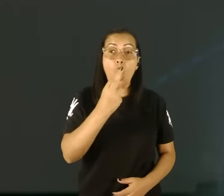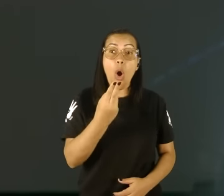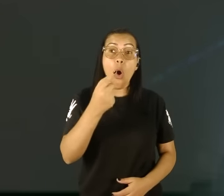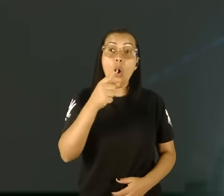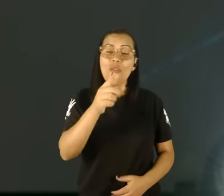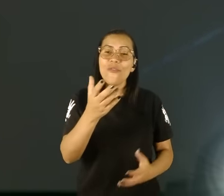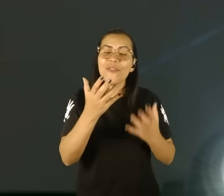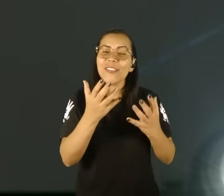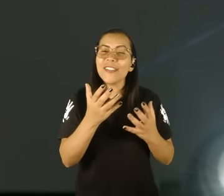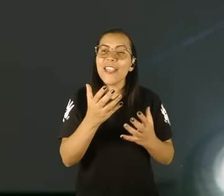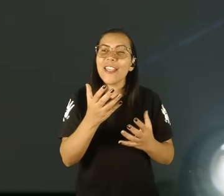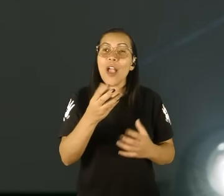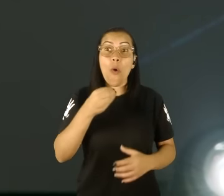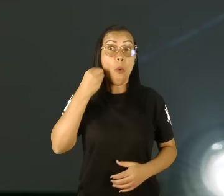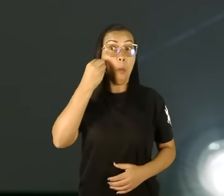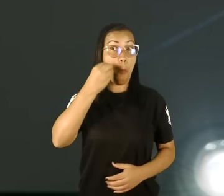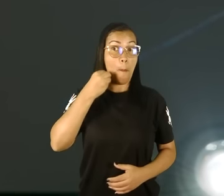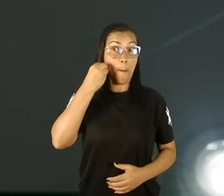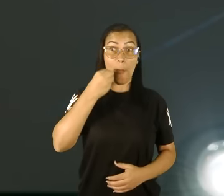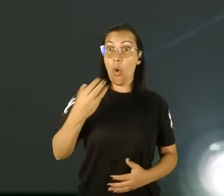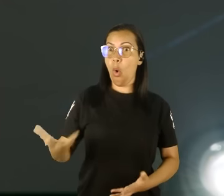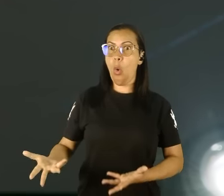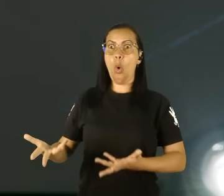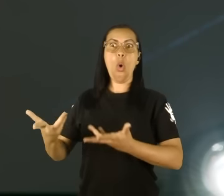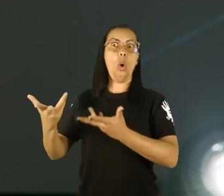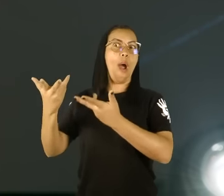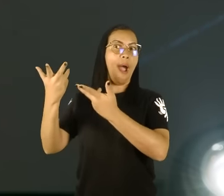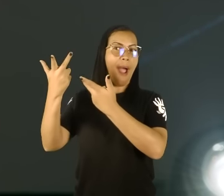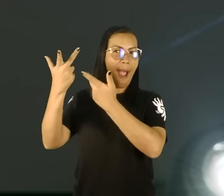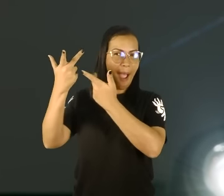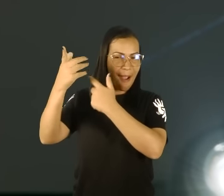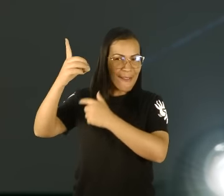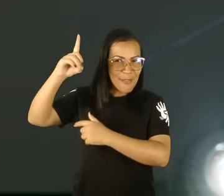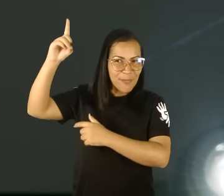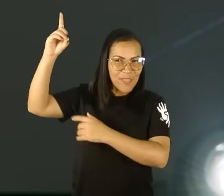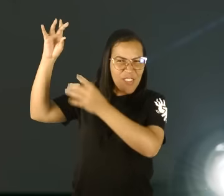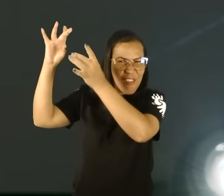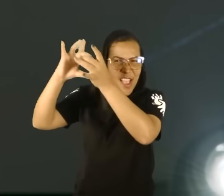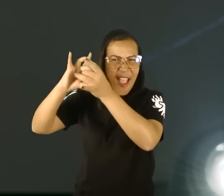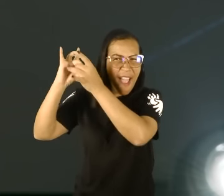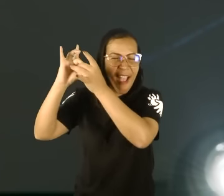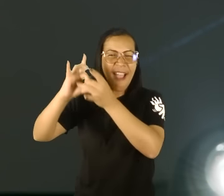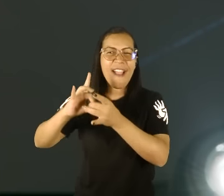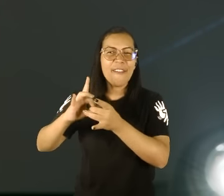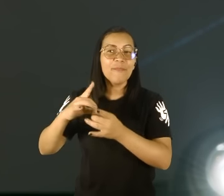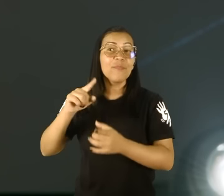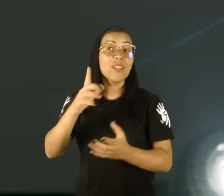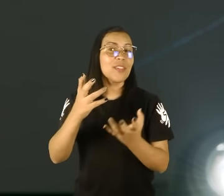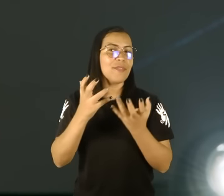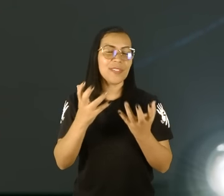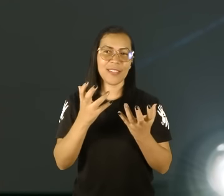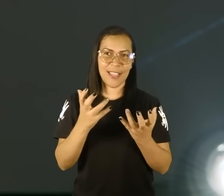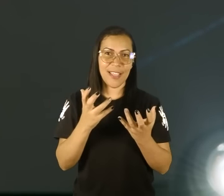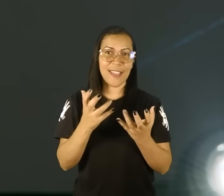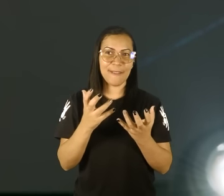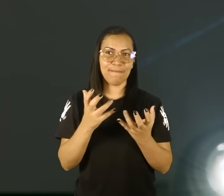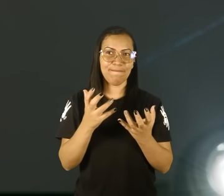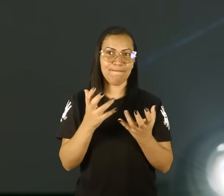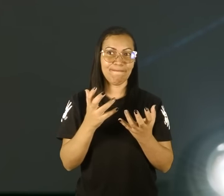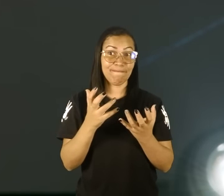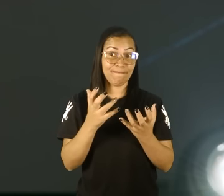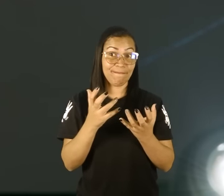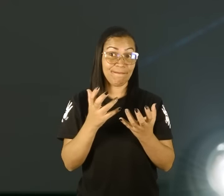Alguns esquecem quem são, esquecem de onde vêm, esquecem as maracutaias que fizeram. Alguns olham para Deus